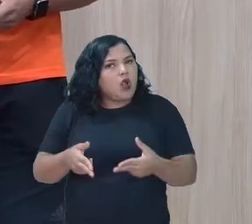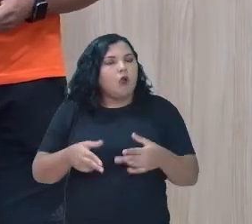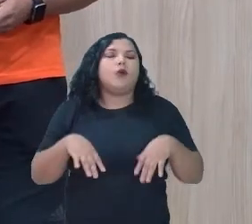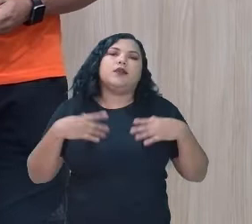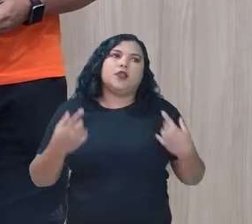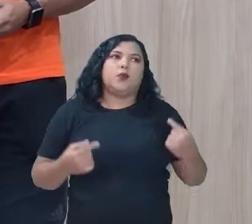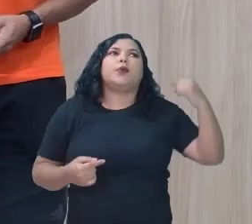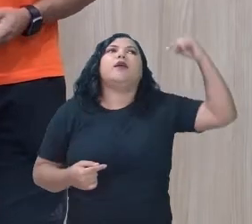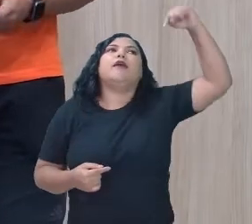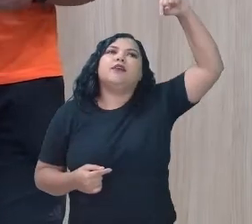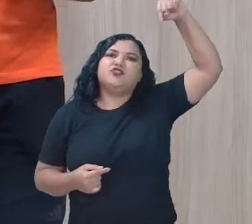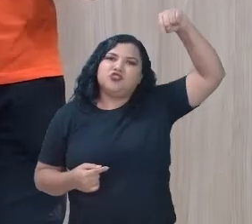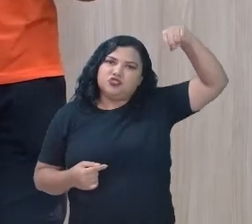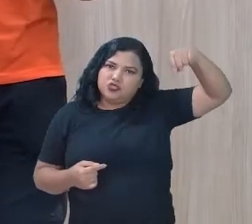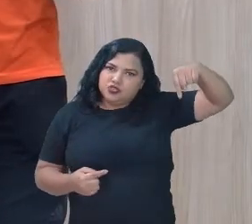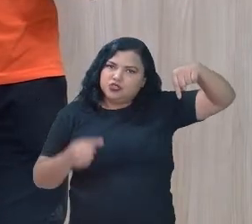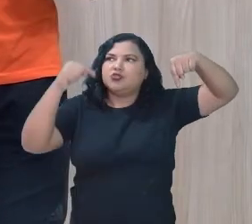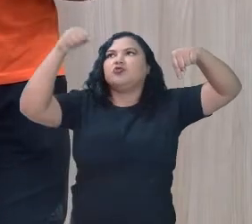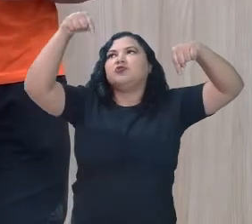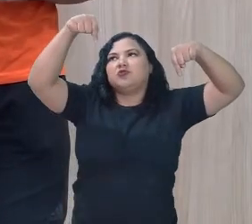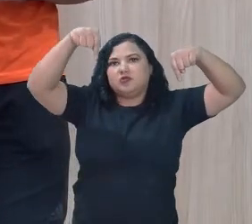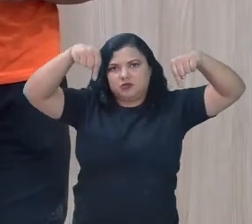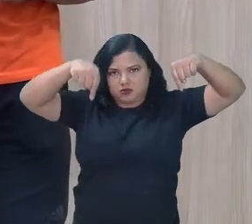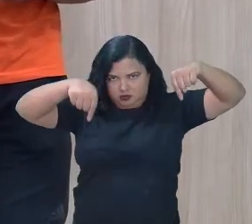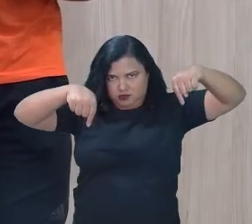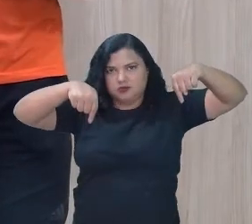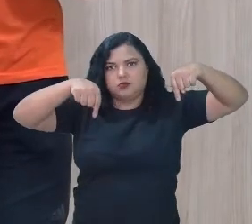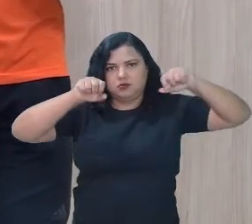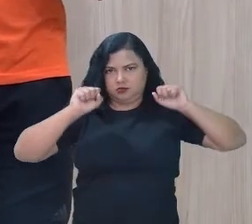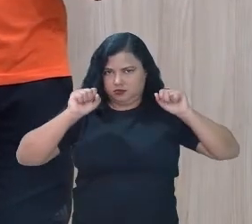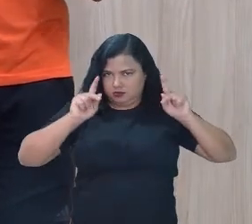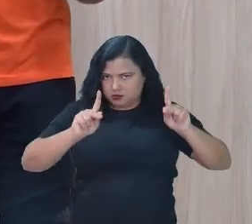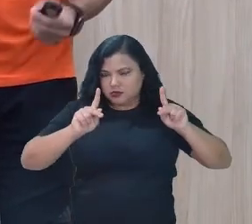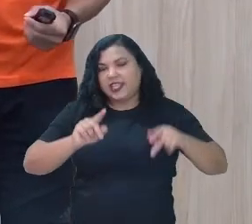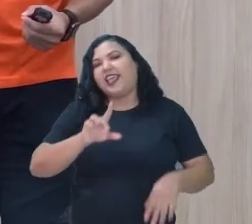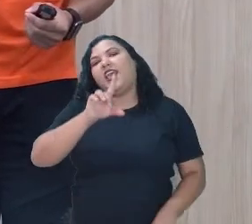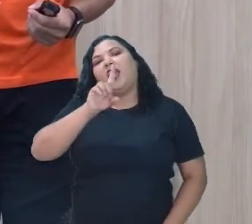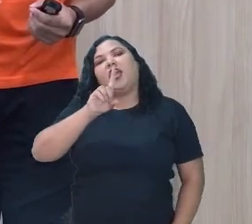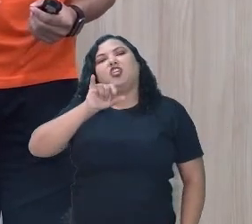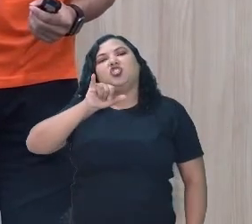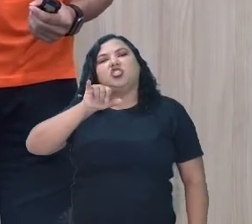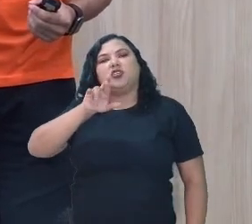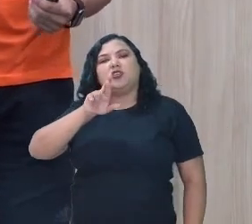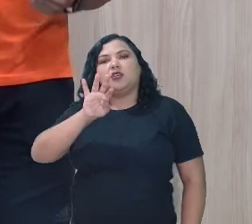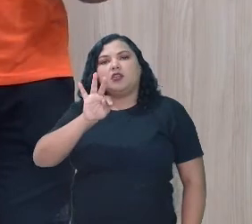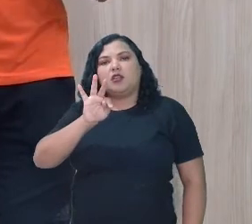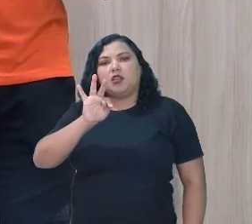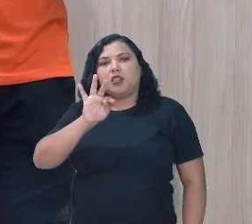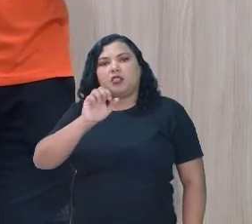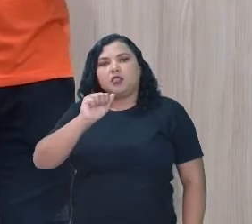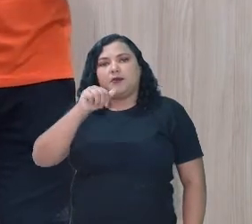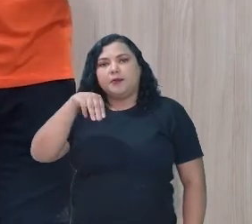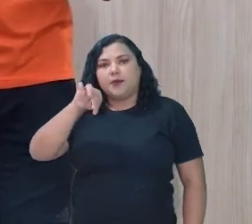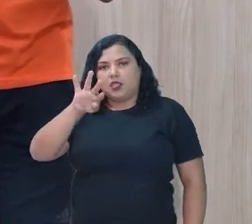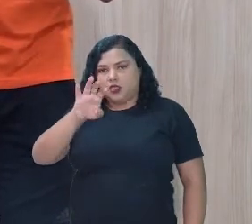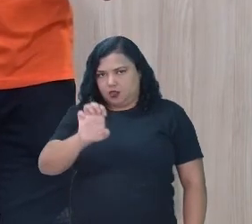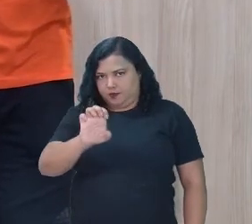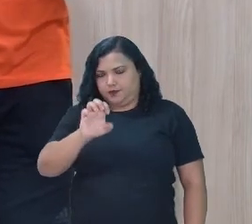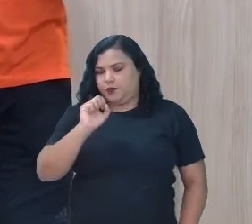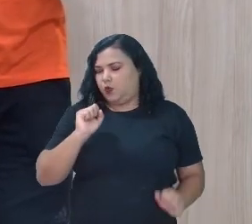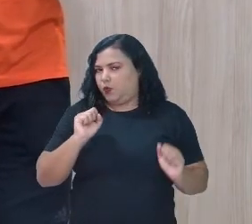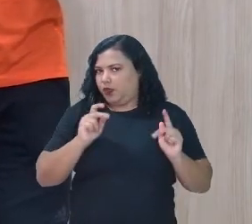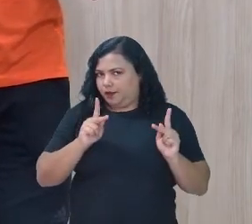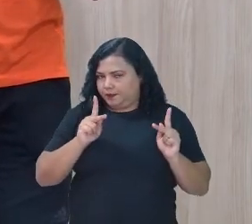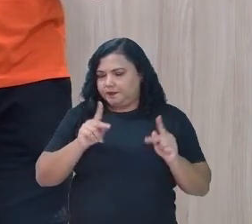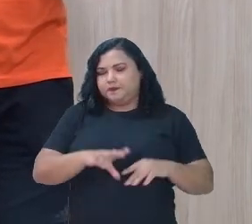um deles. Então, grandeza diretamente proporcional tem justamente essa definição, tá? Se uma grandeza aumenta,